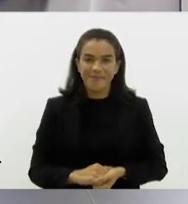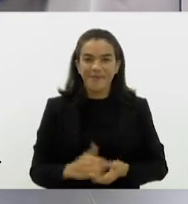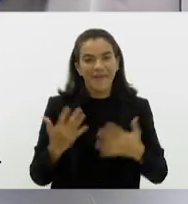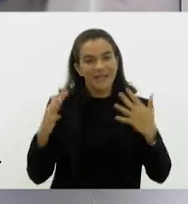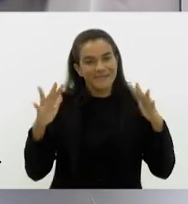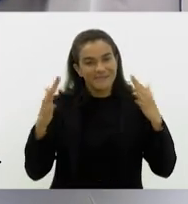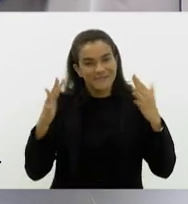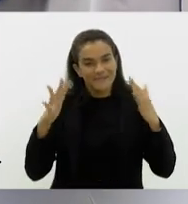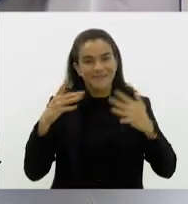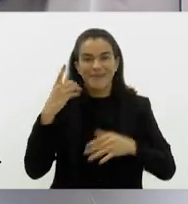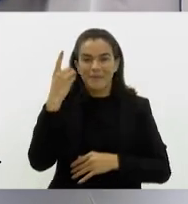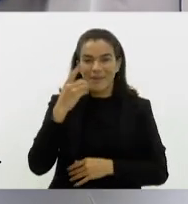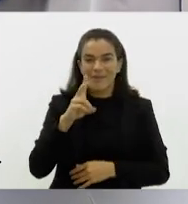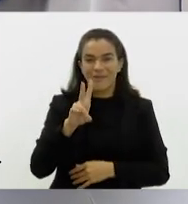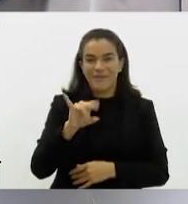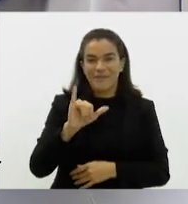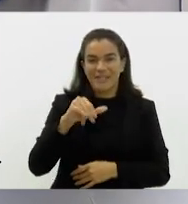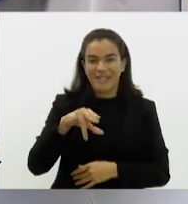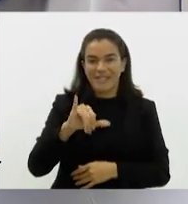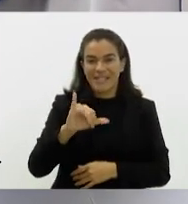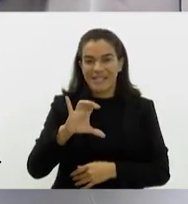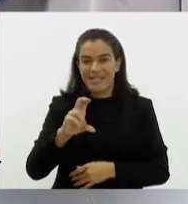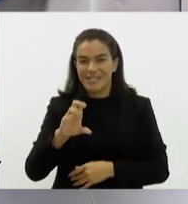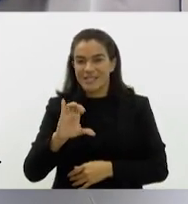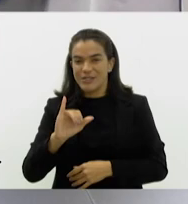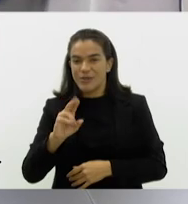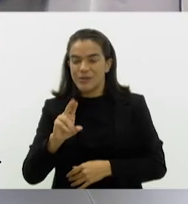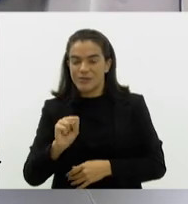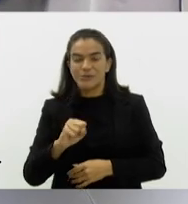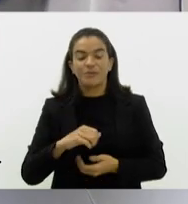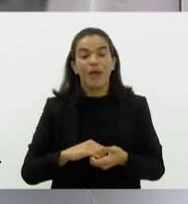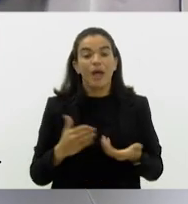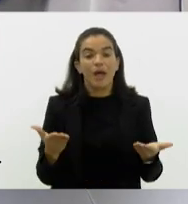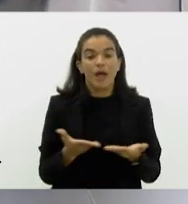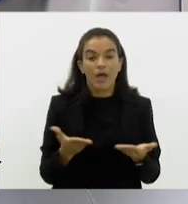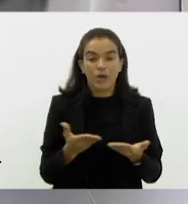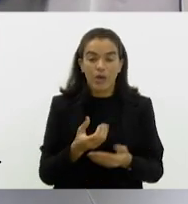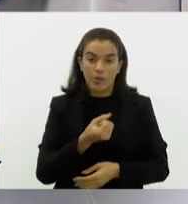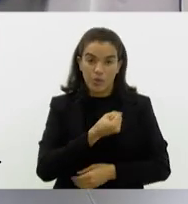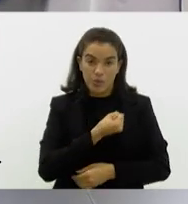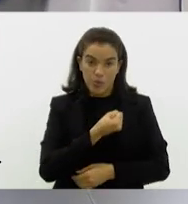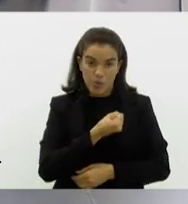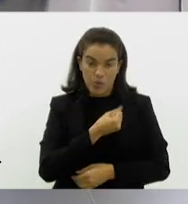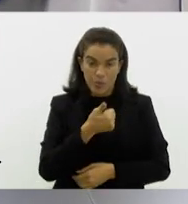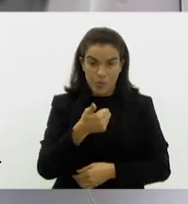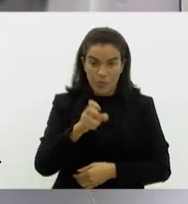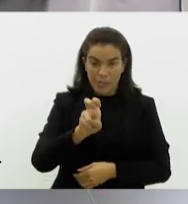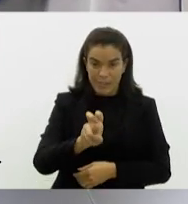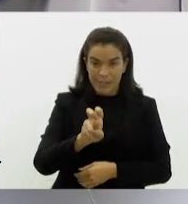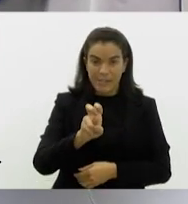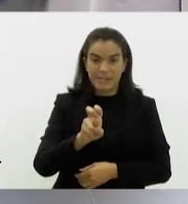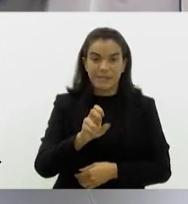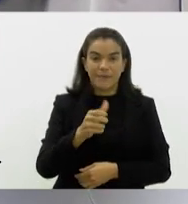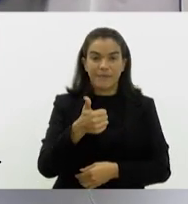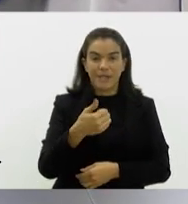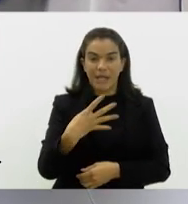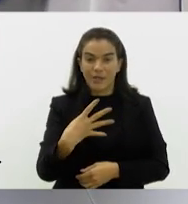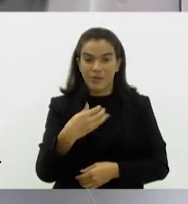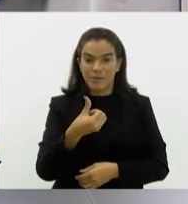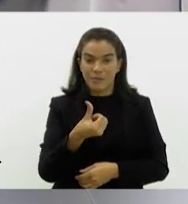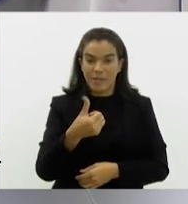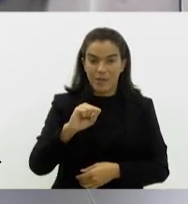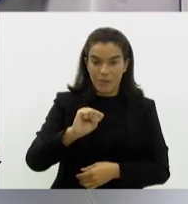saudar o deputado Vinícius Cozzolino, o deputado Flávio Serafini. Passo ao item 15 da pauta, projeto de lei